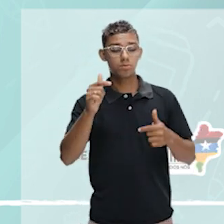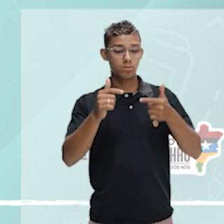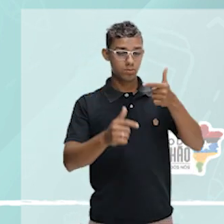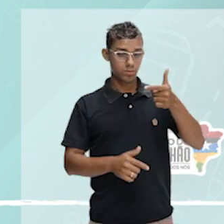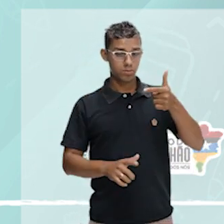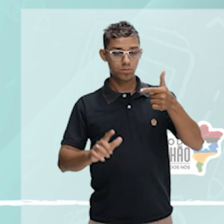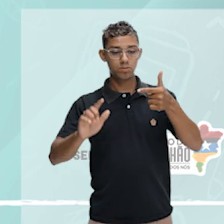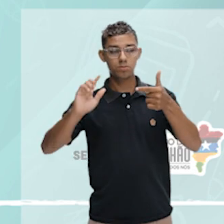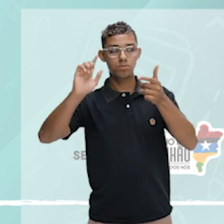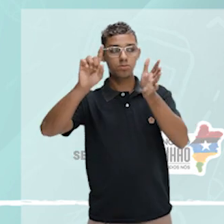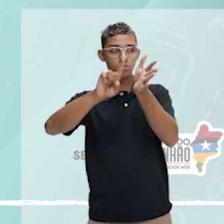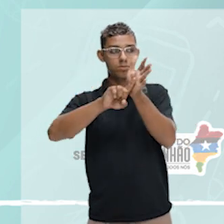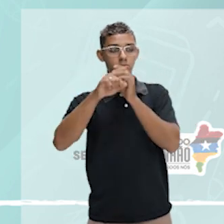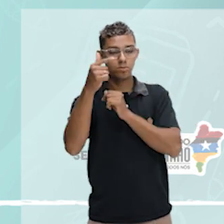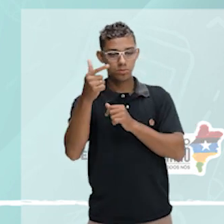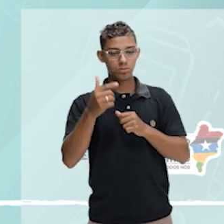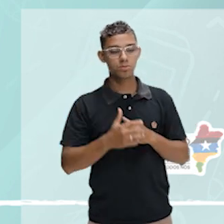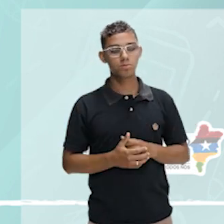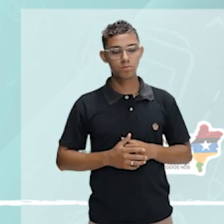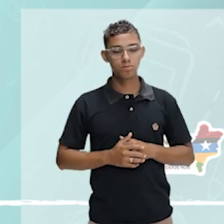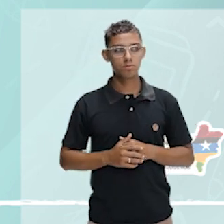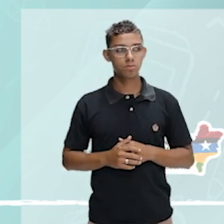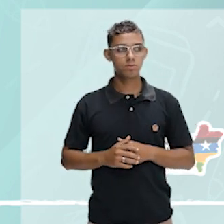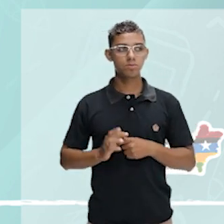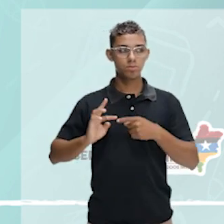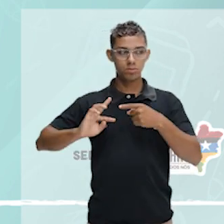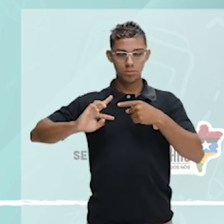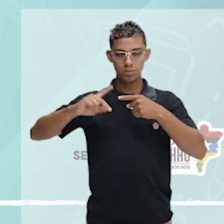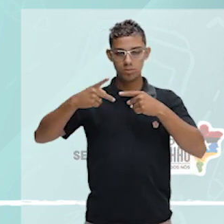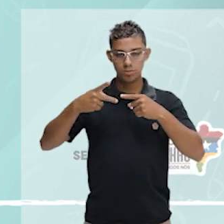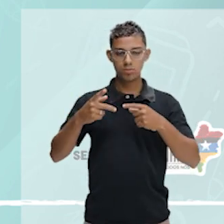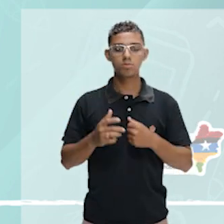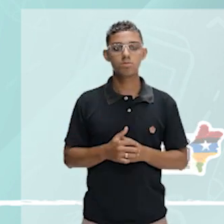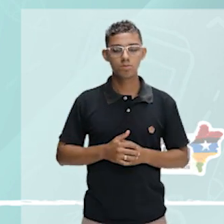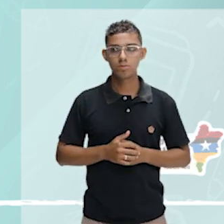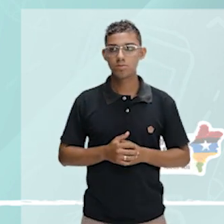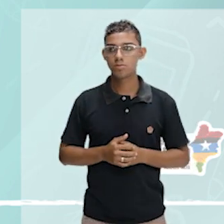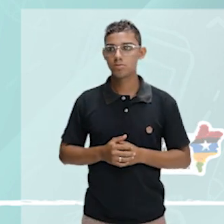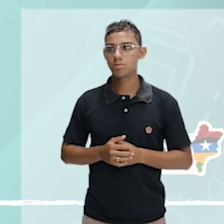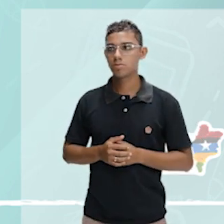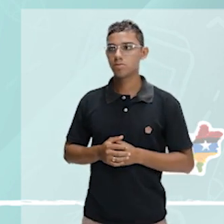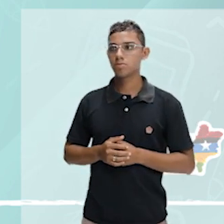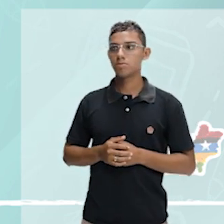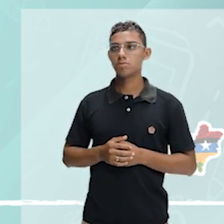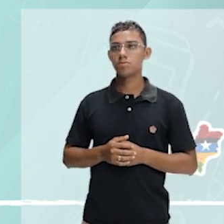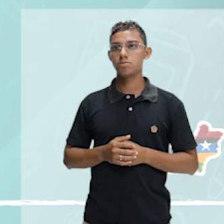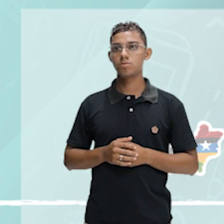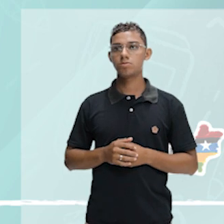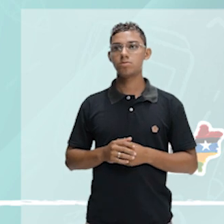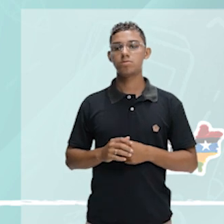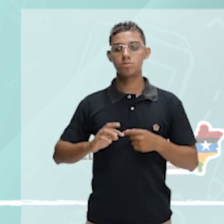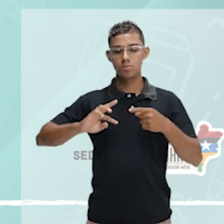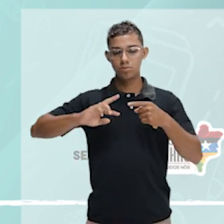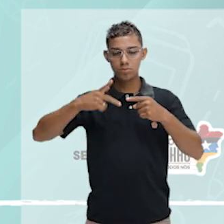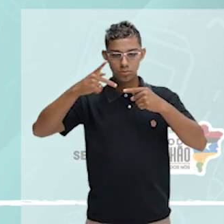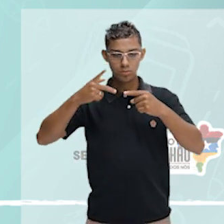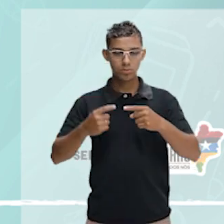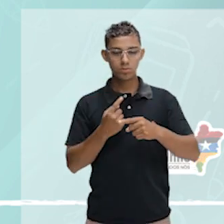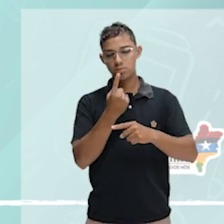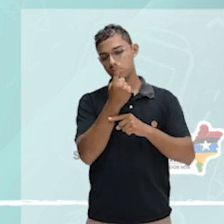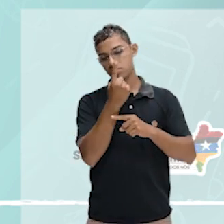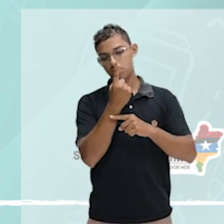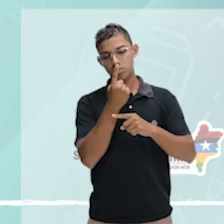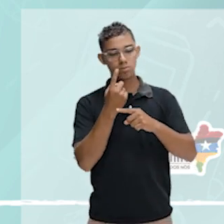dizendo para nós o quê Qual é o comando mesmo inverte a base se era dois desculpa é bem que isso é esse dois você vai inverter então vai ficar